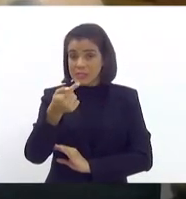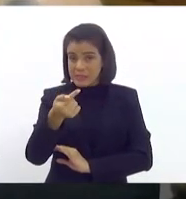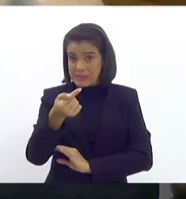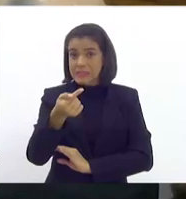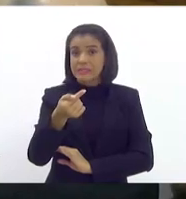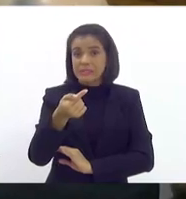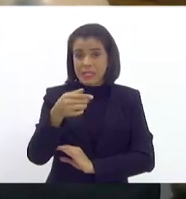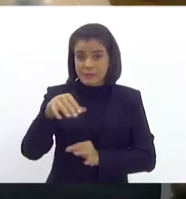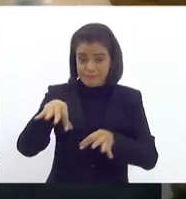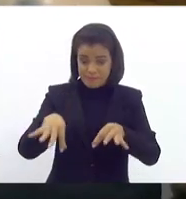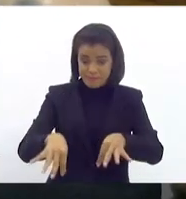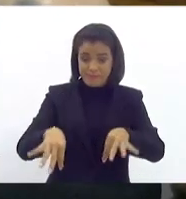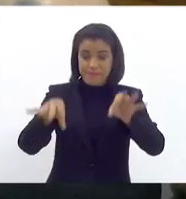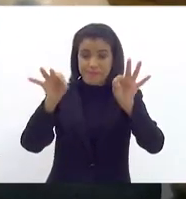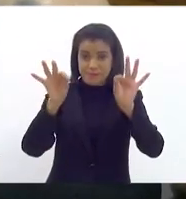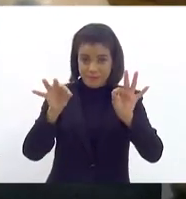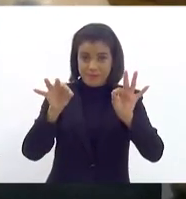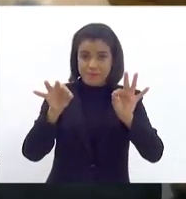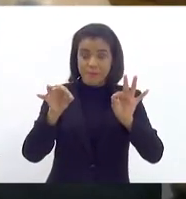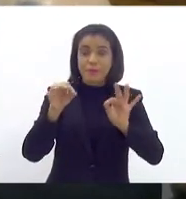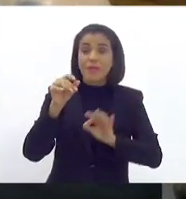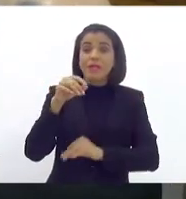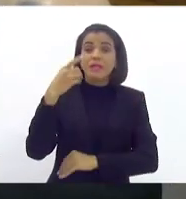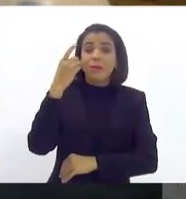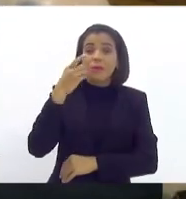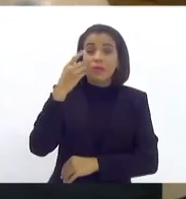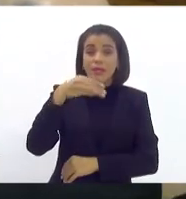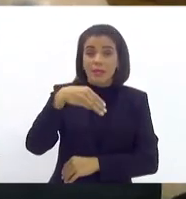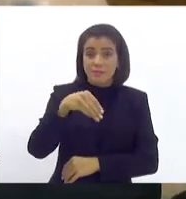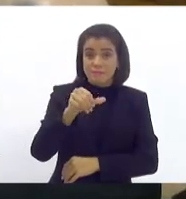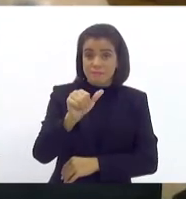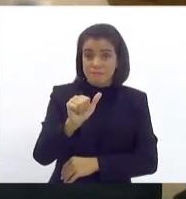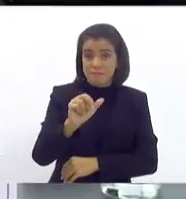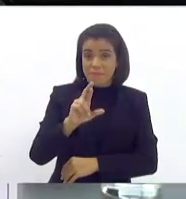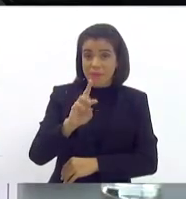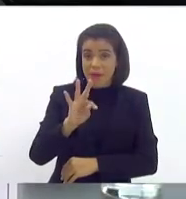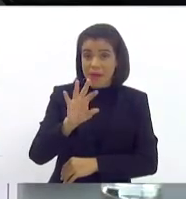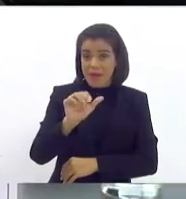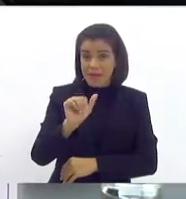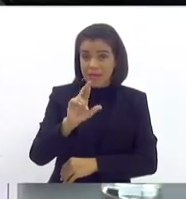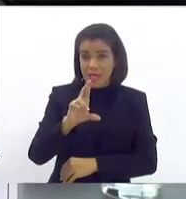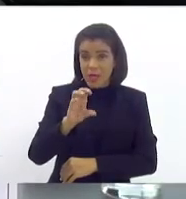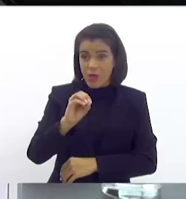Desarquivado, de autoria da deputada Marta Rocha. Artigo